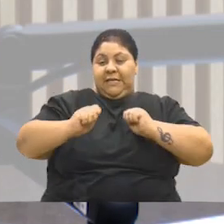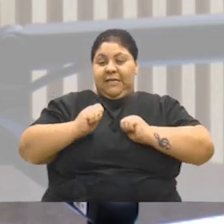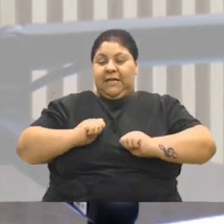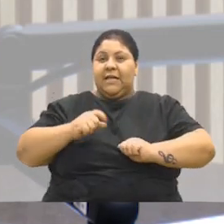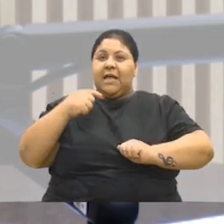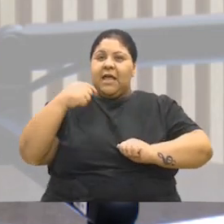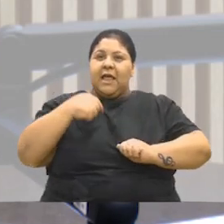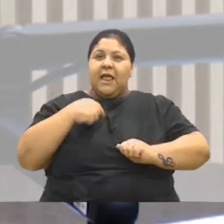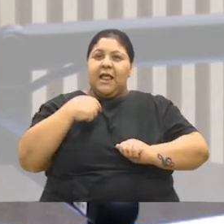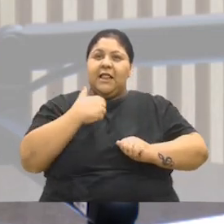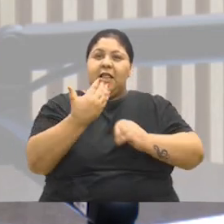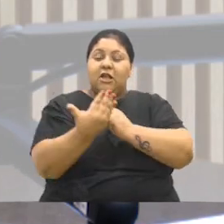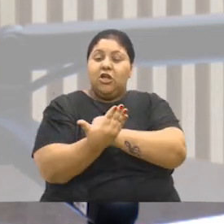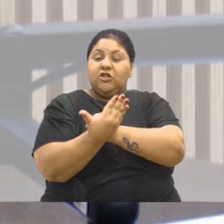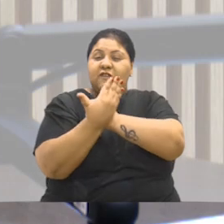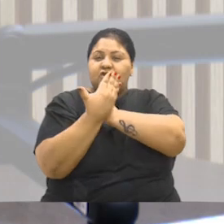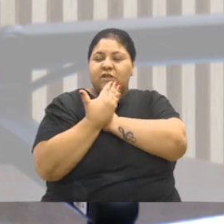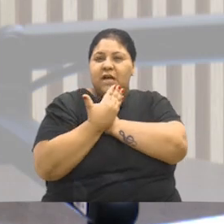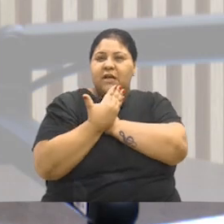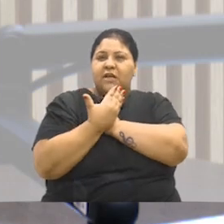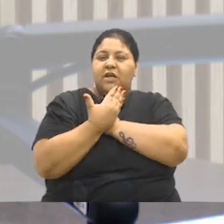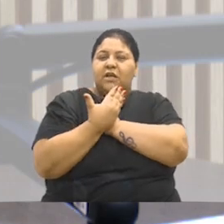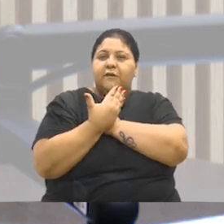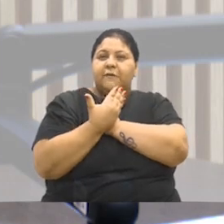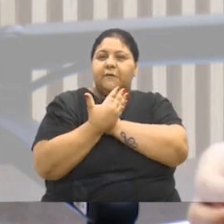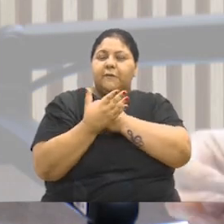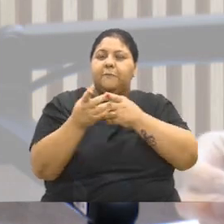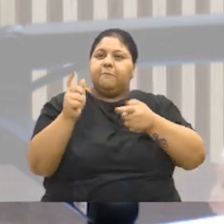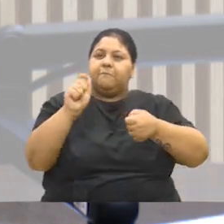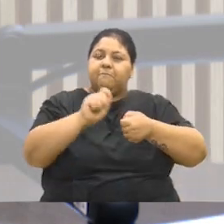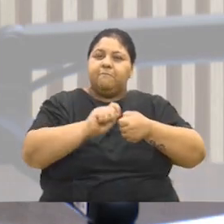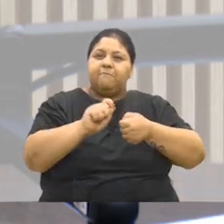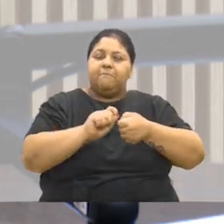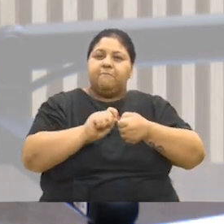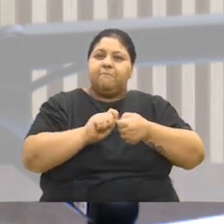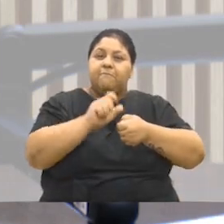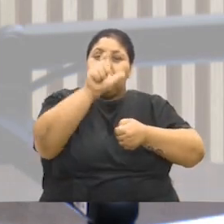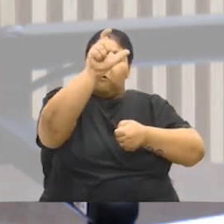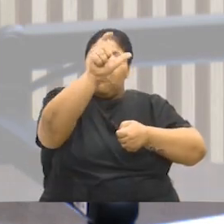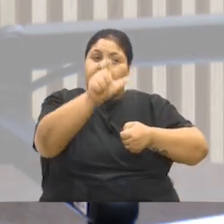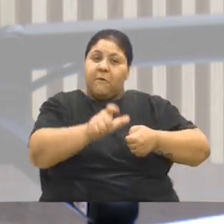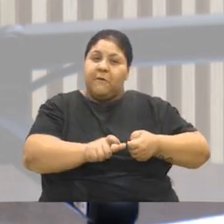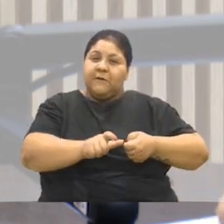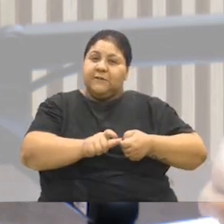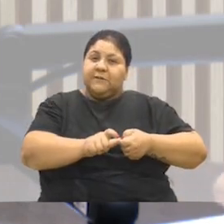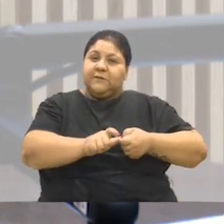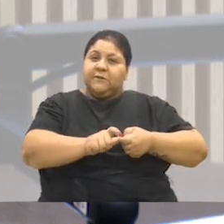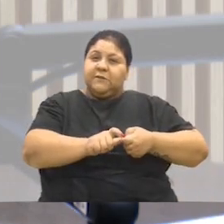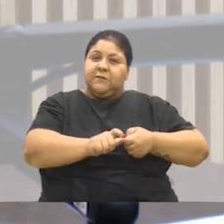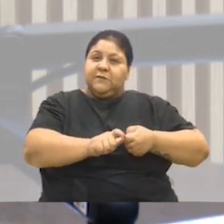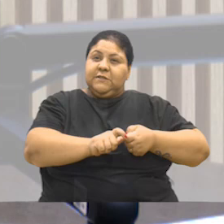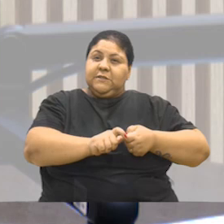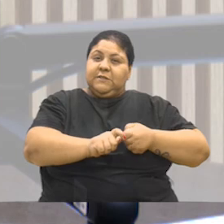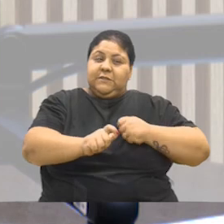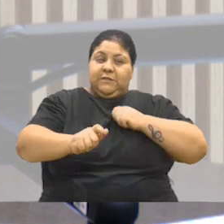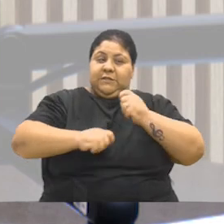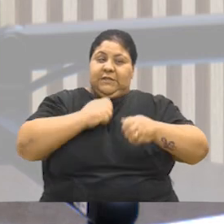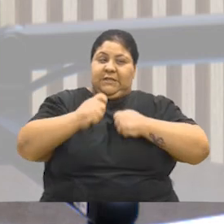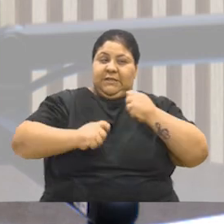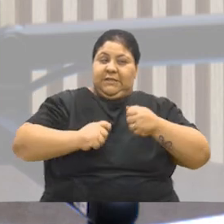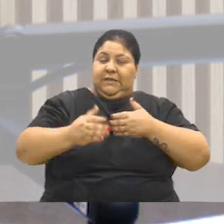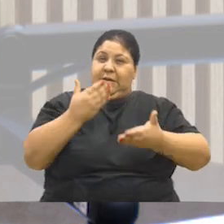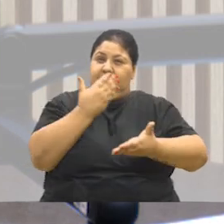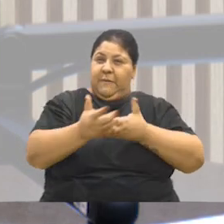aquelas questões que estão fazendo com que ela se descontrole, com que ela não tenha aquela paz interior e